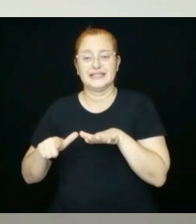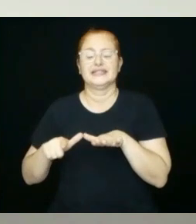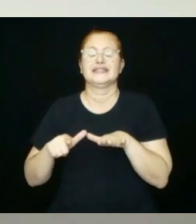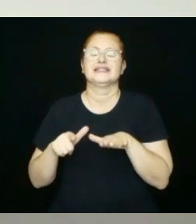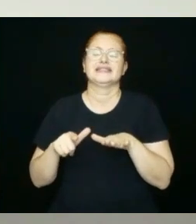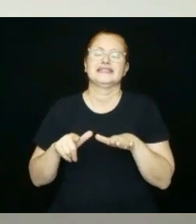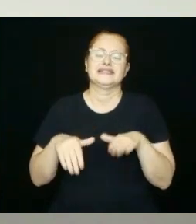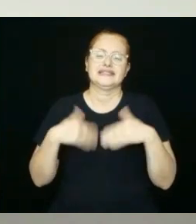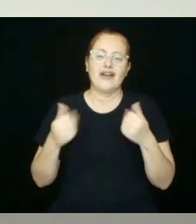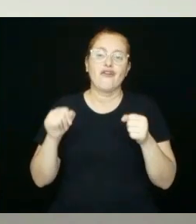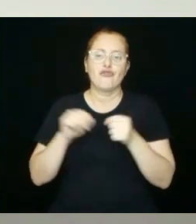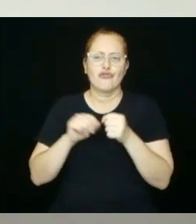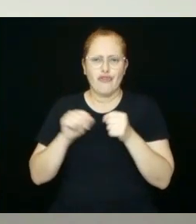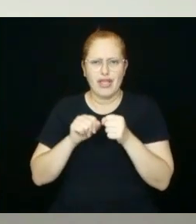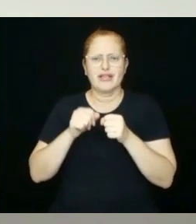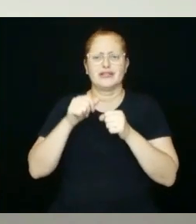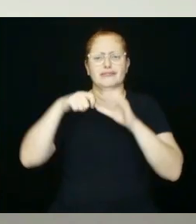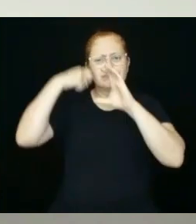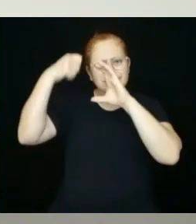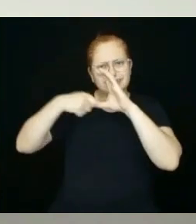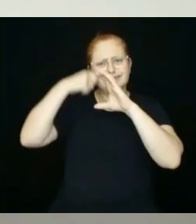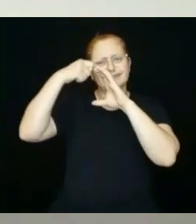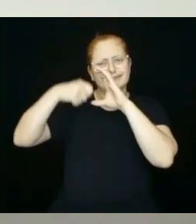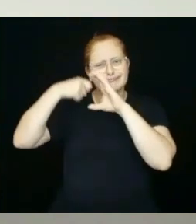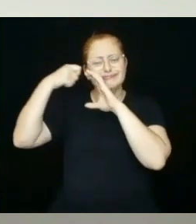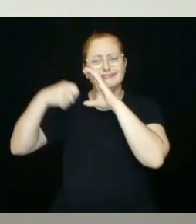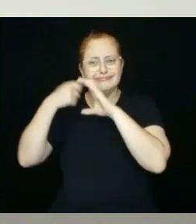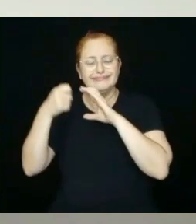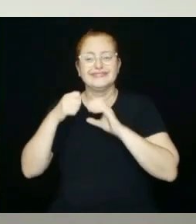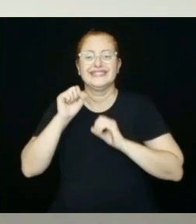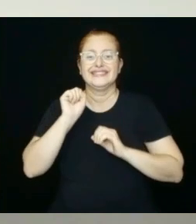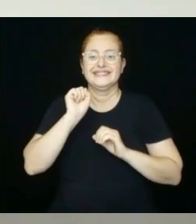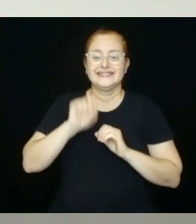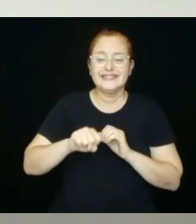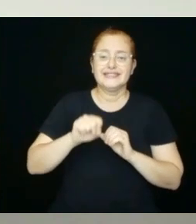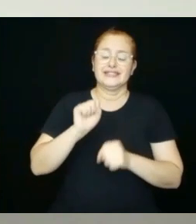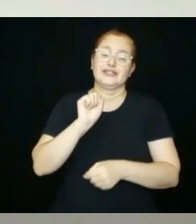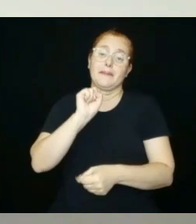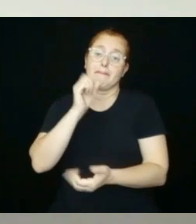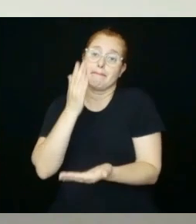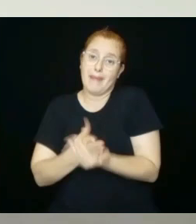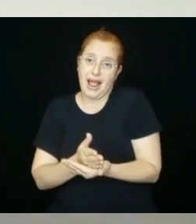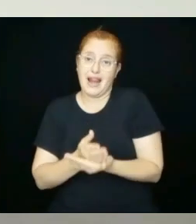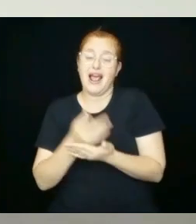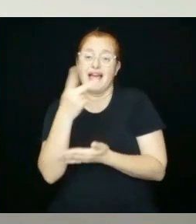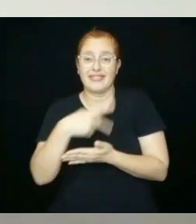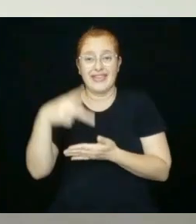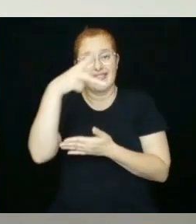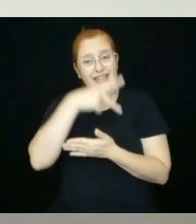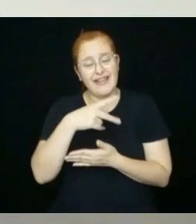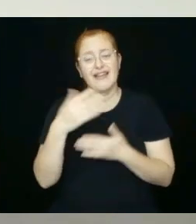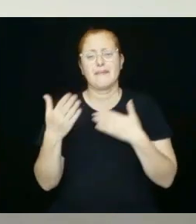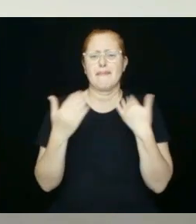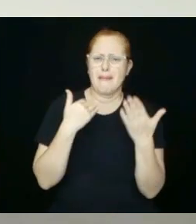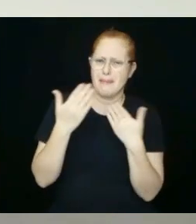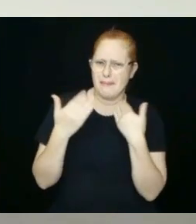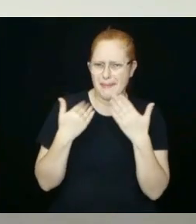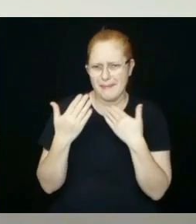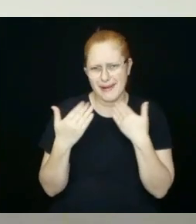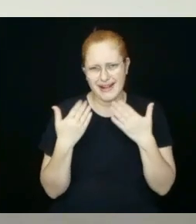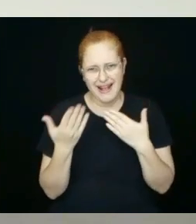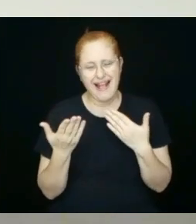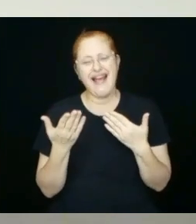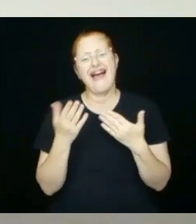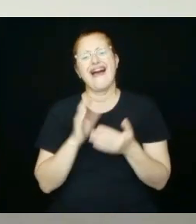gente fez umas filmagens e aí, sim, eu saía um pouco do desenho e atuava, né?